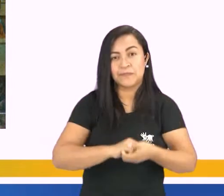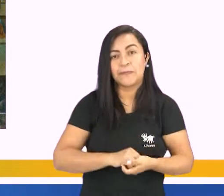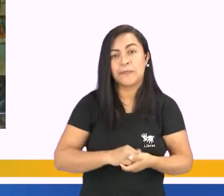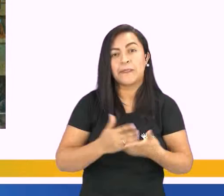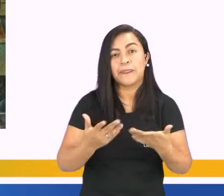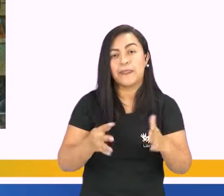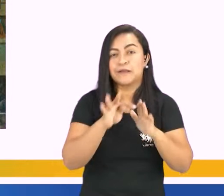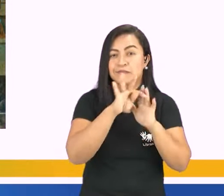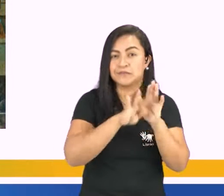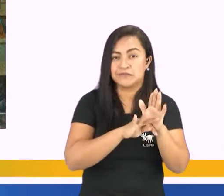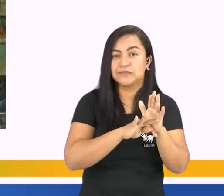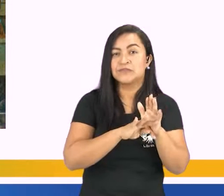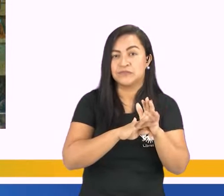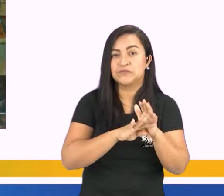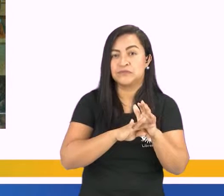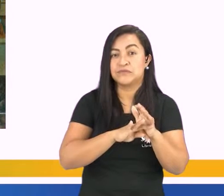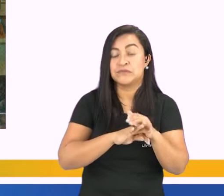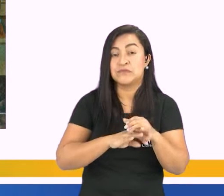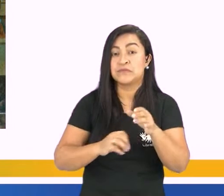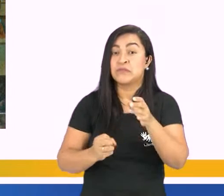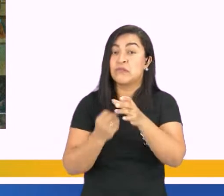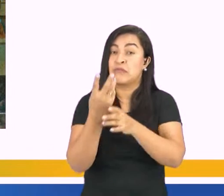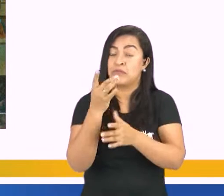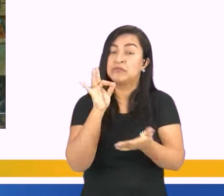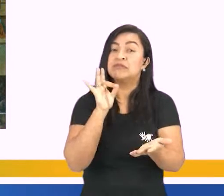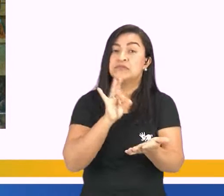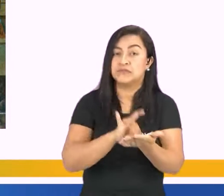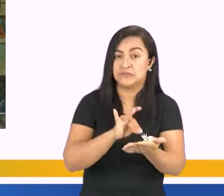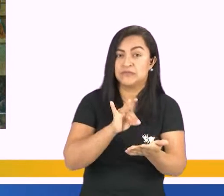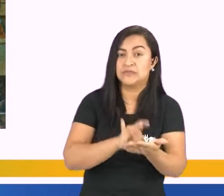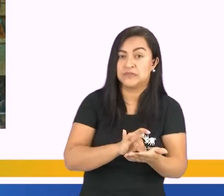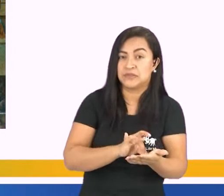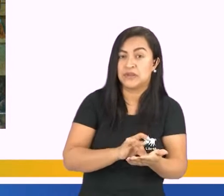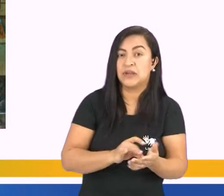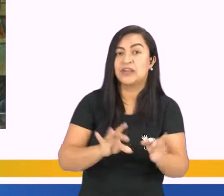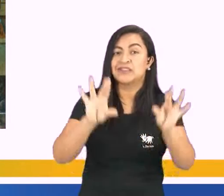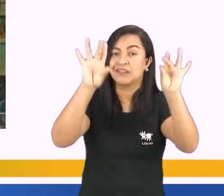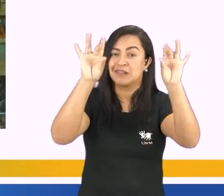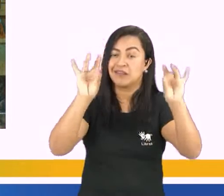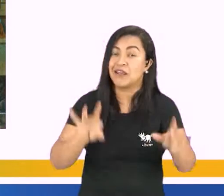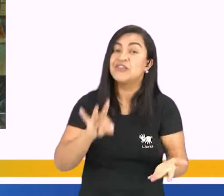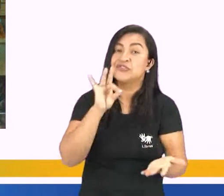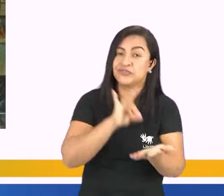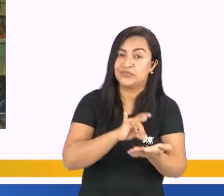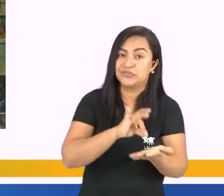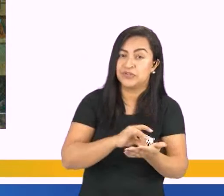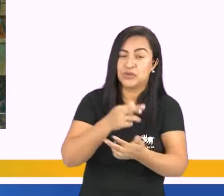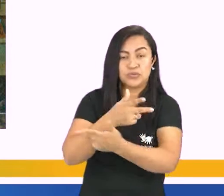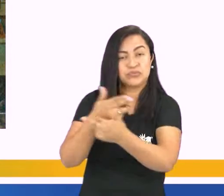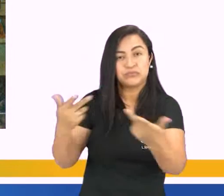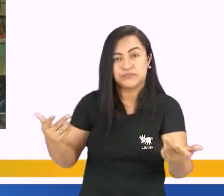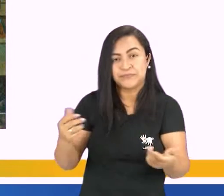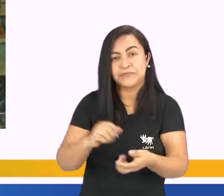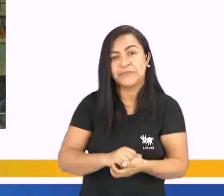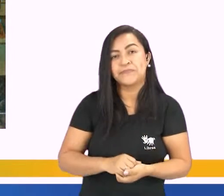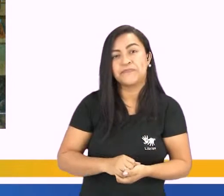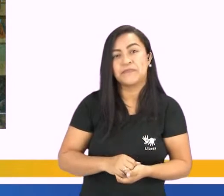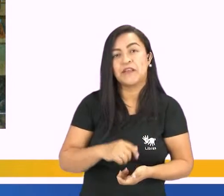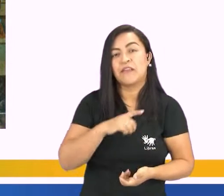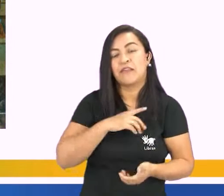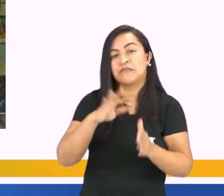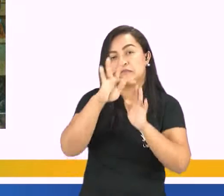aí a realidade sobre determinada coisa, sobre determinada pessoa ou objeto, né? Então nós temos aí um